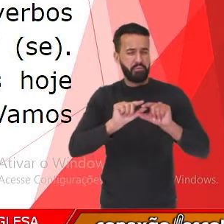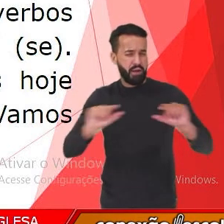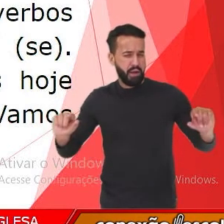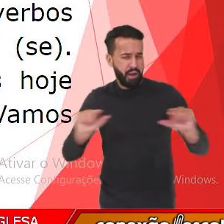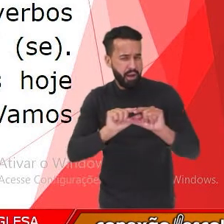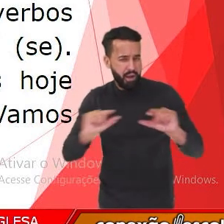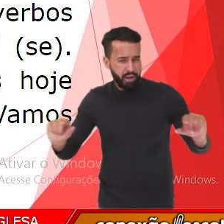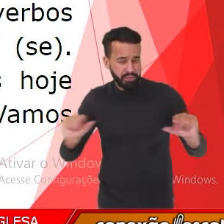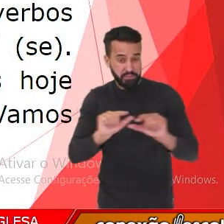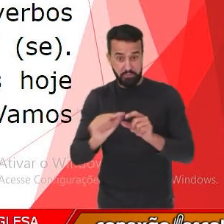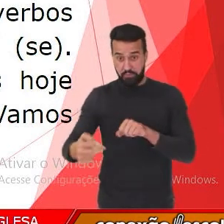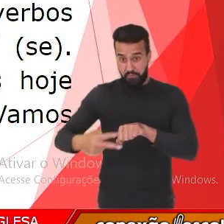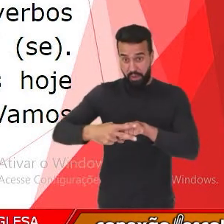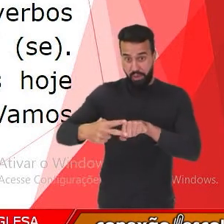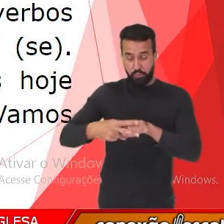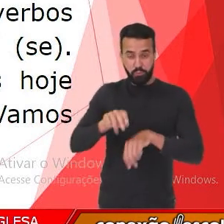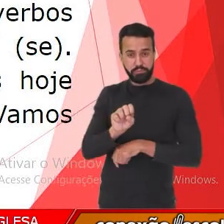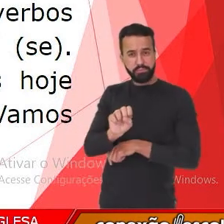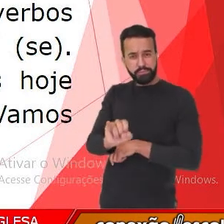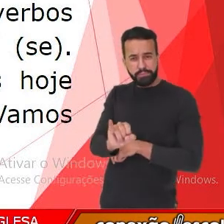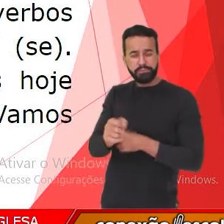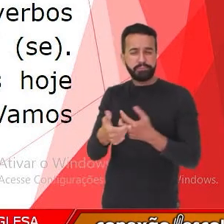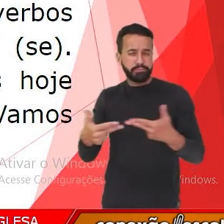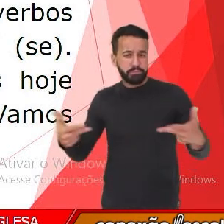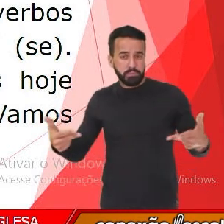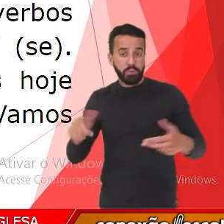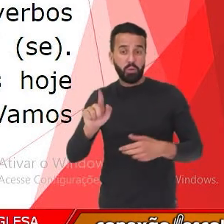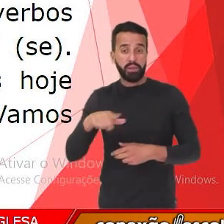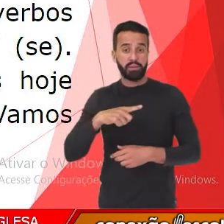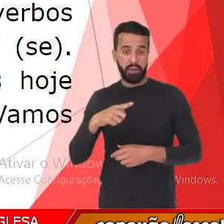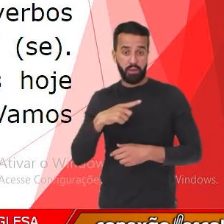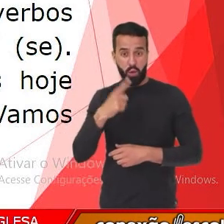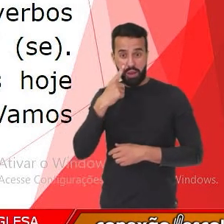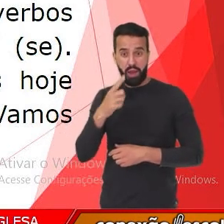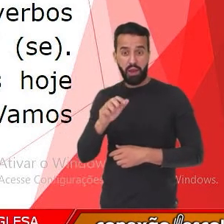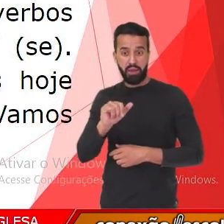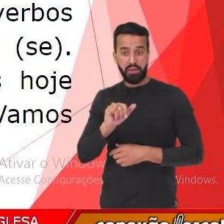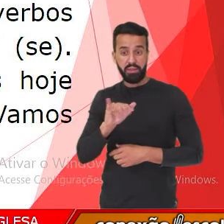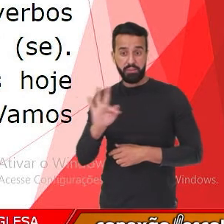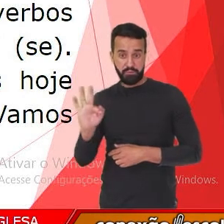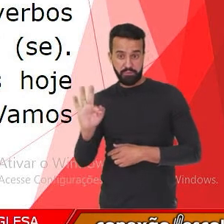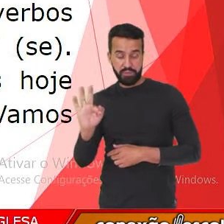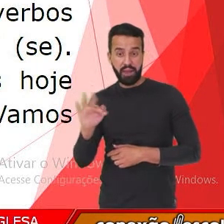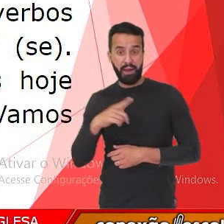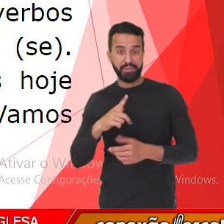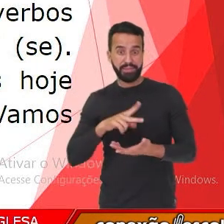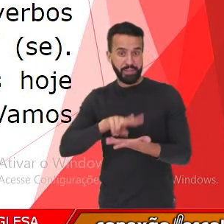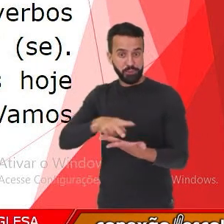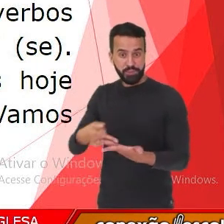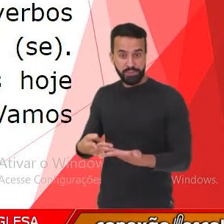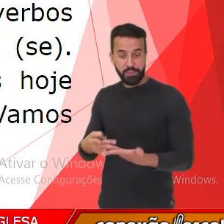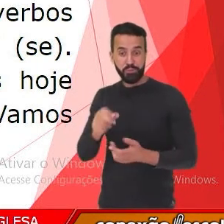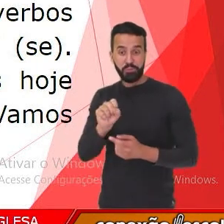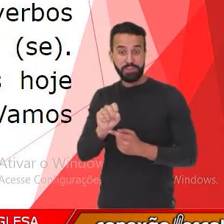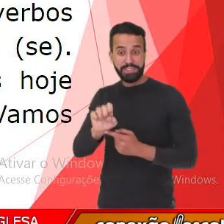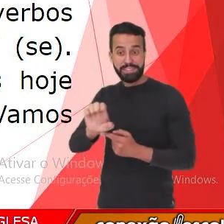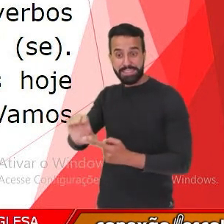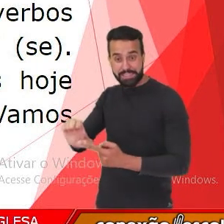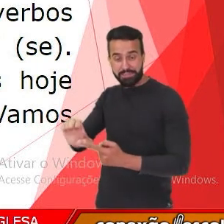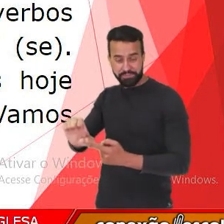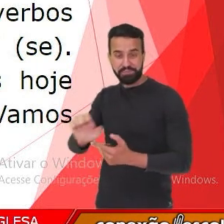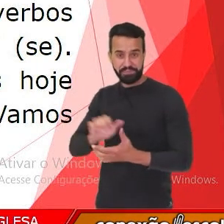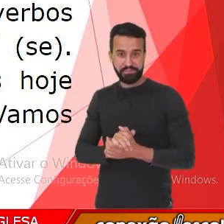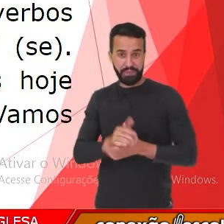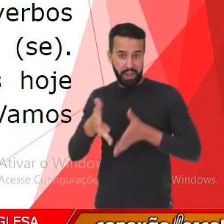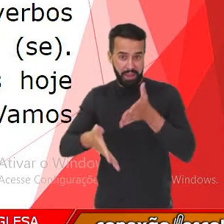condicionais são construídos com o uso de if, que traduzido é o se, ok?